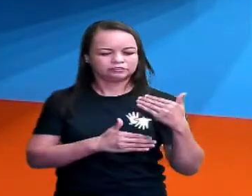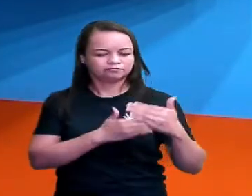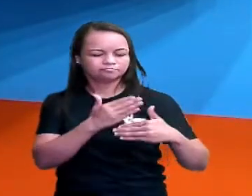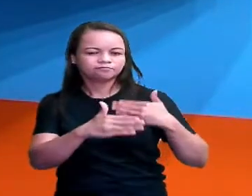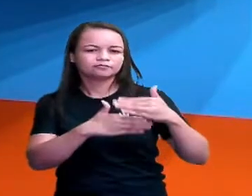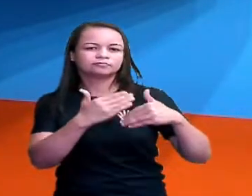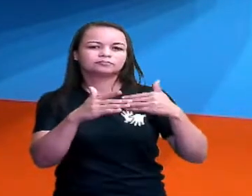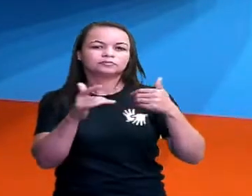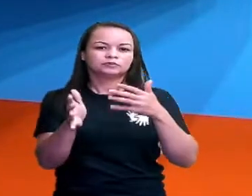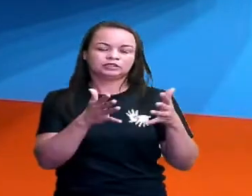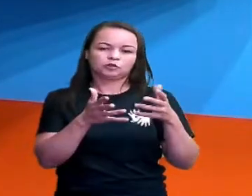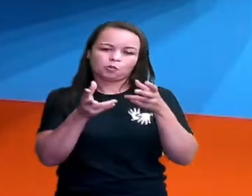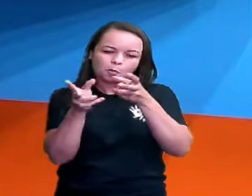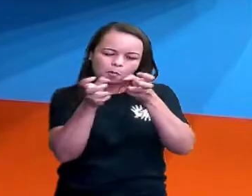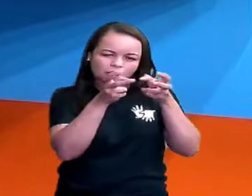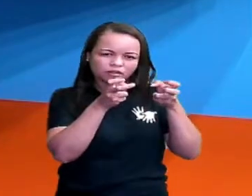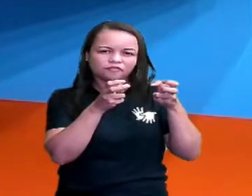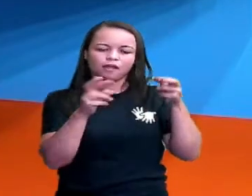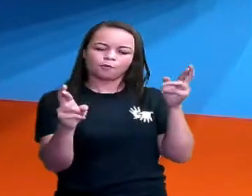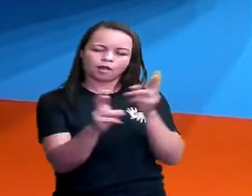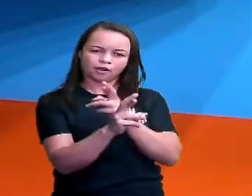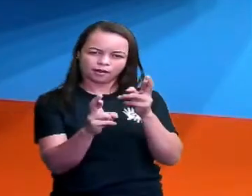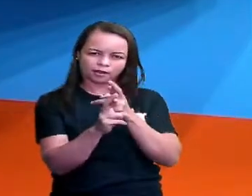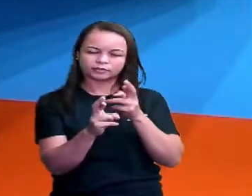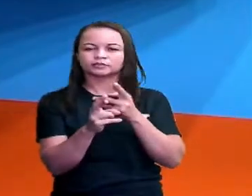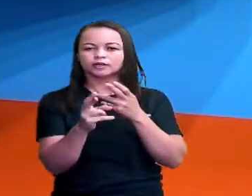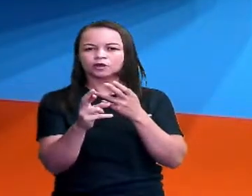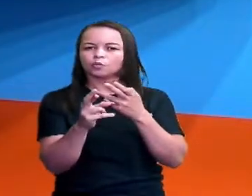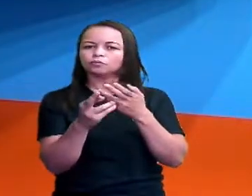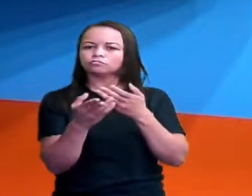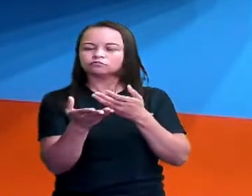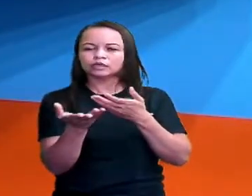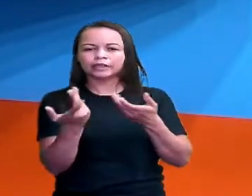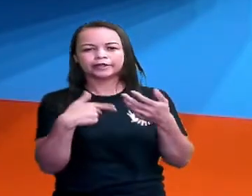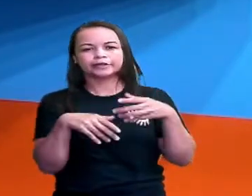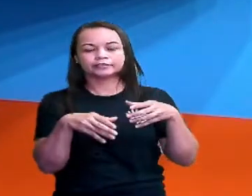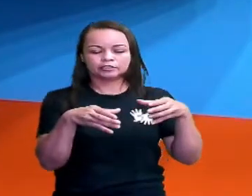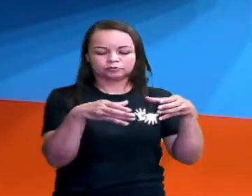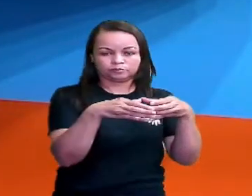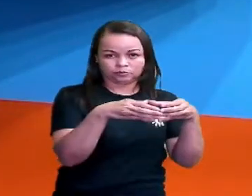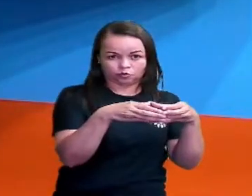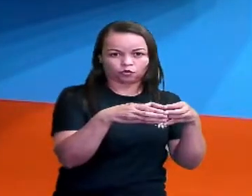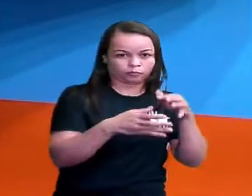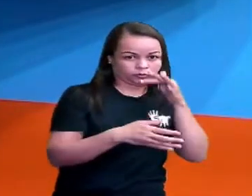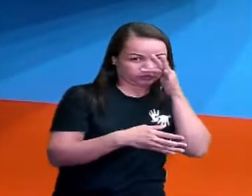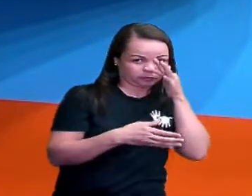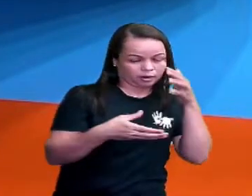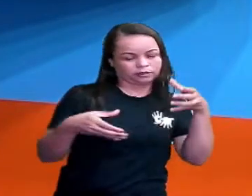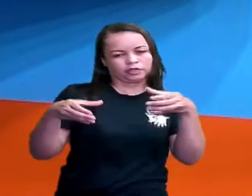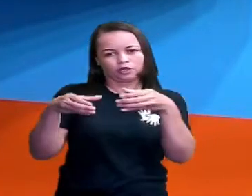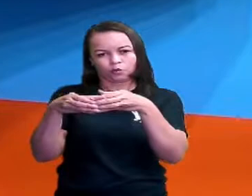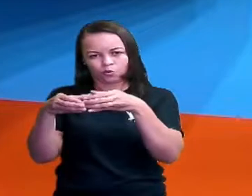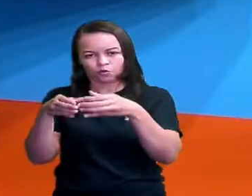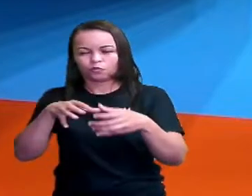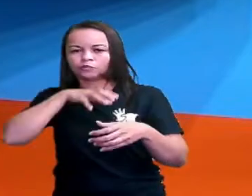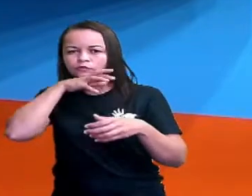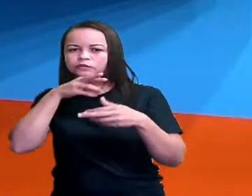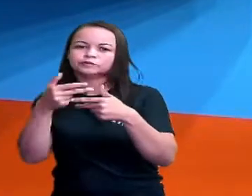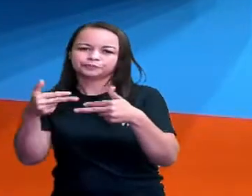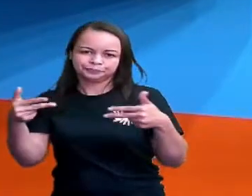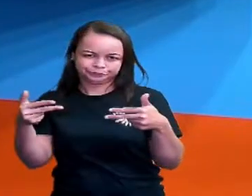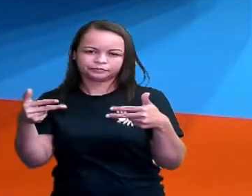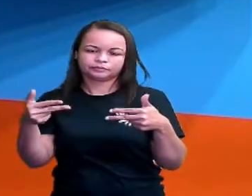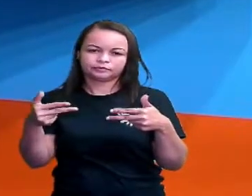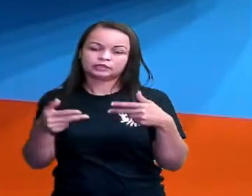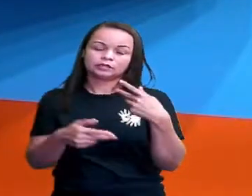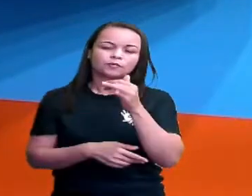gente consegue observar aqui uma relação íntima entre as espécies de plantas e as espécies de animais, como no